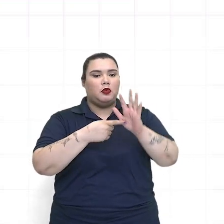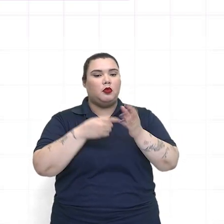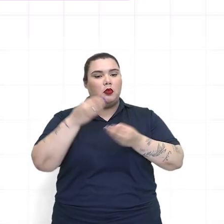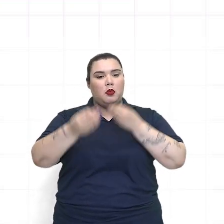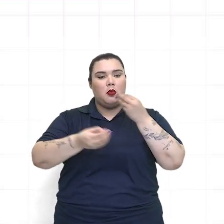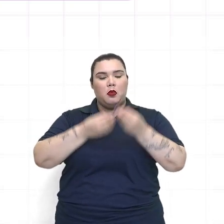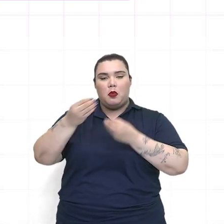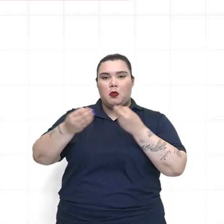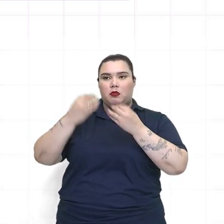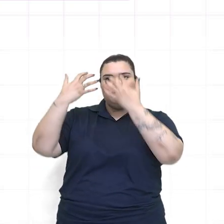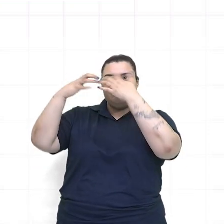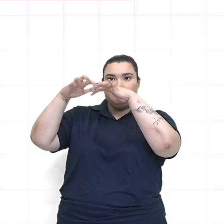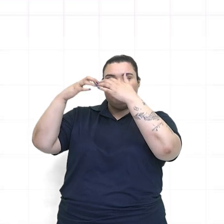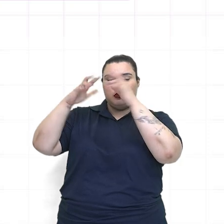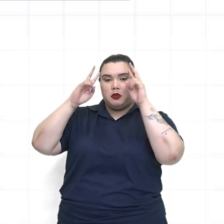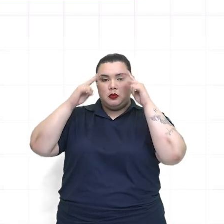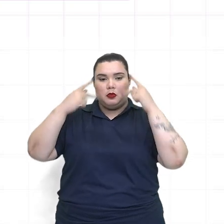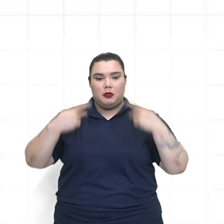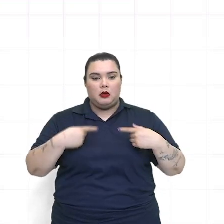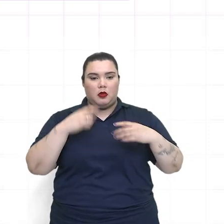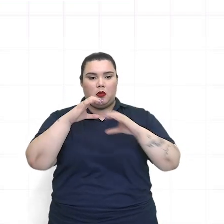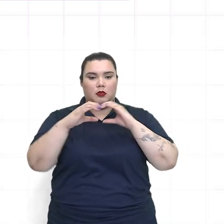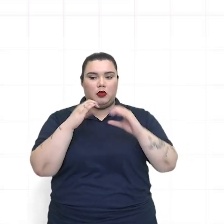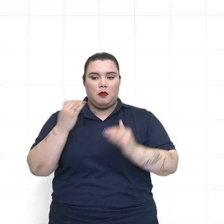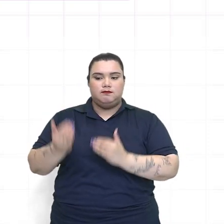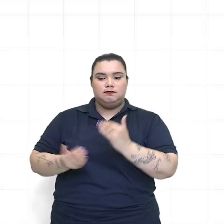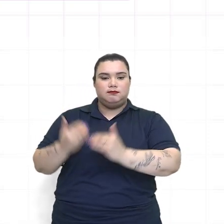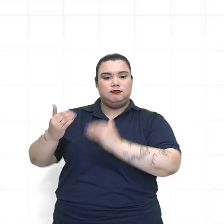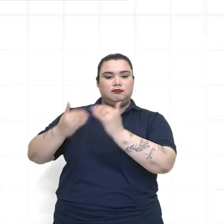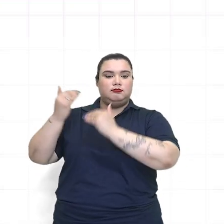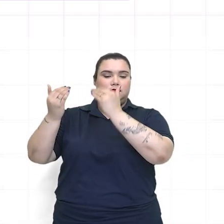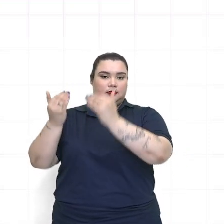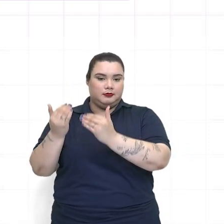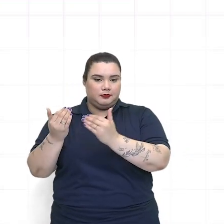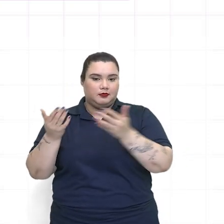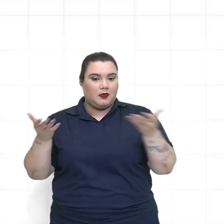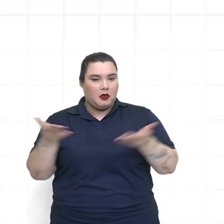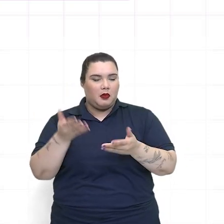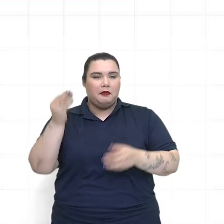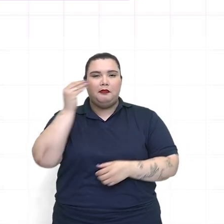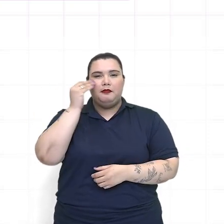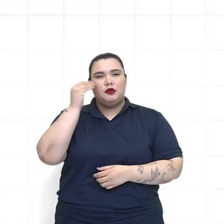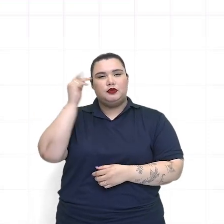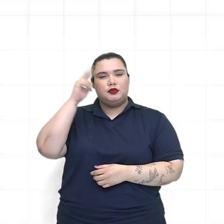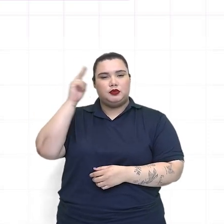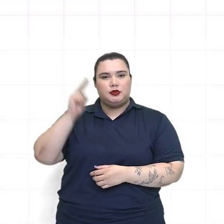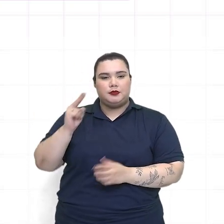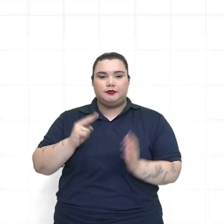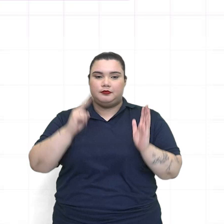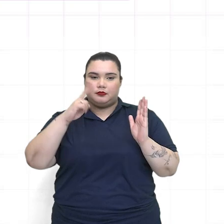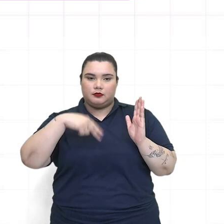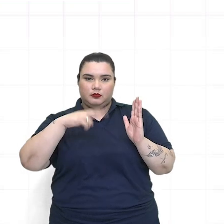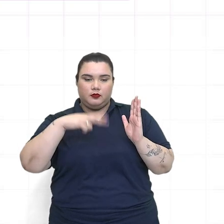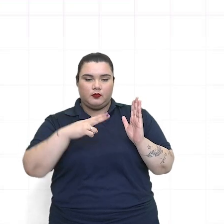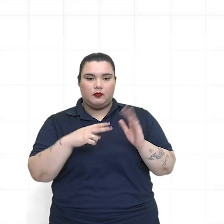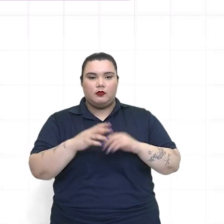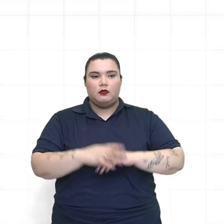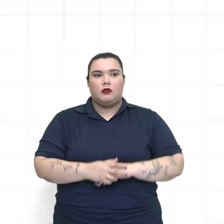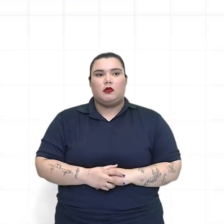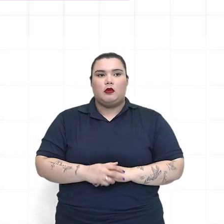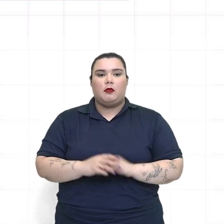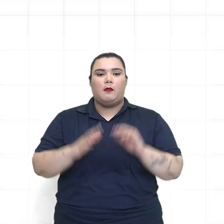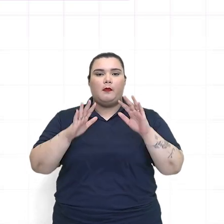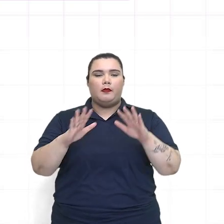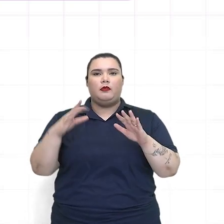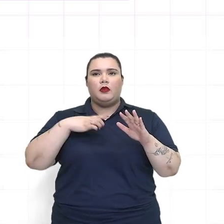do pensamento humano e da comunicação. Então, vamos explorar um pouco dessa história. Uma das especulações com